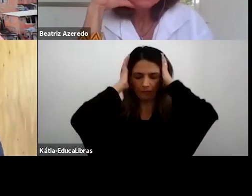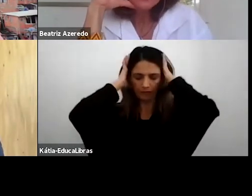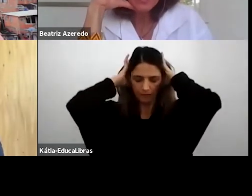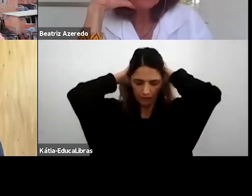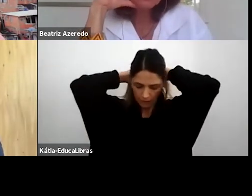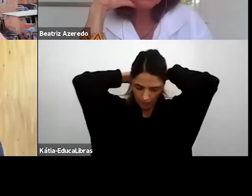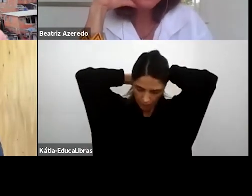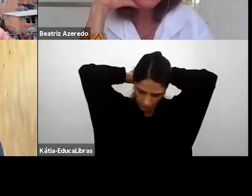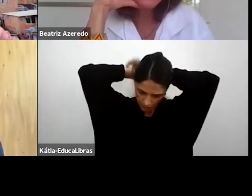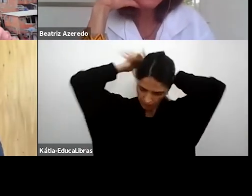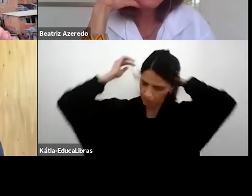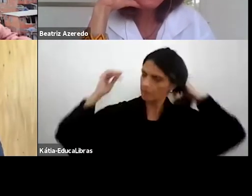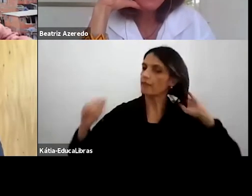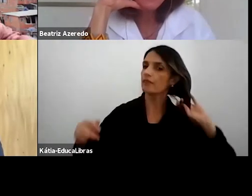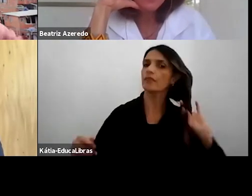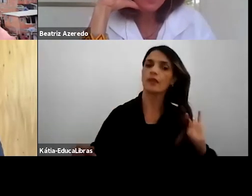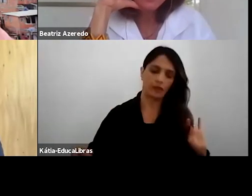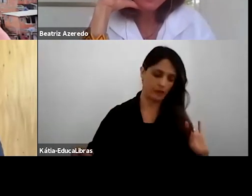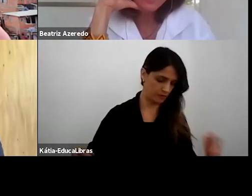Vou deixar vocês auto-organizar.